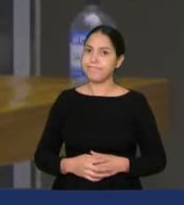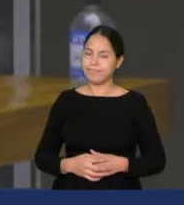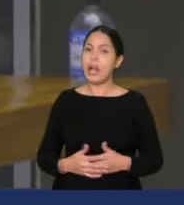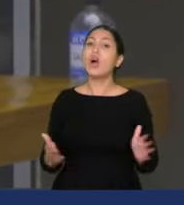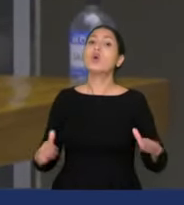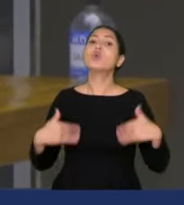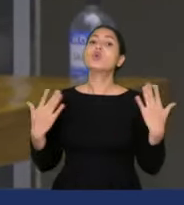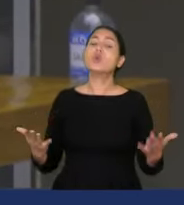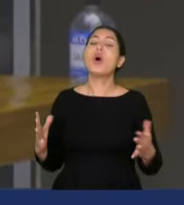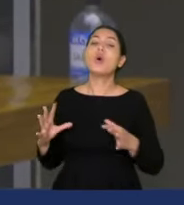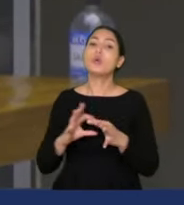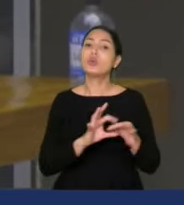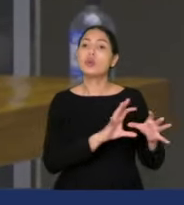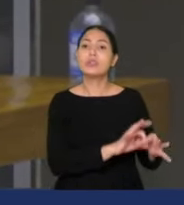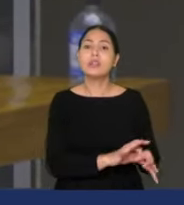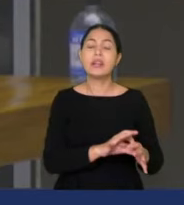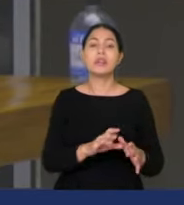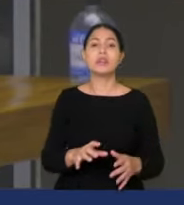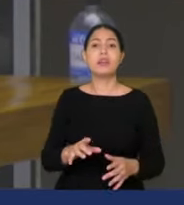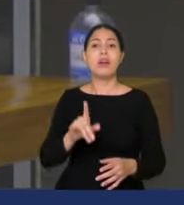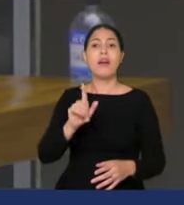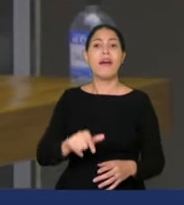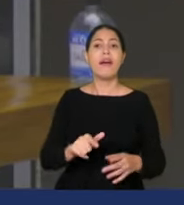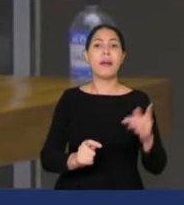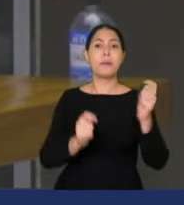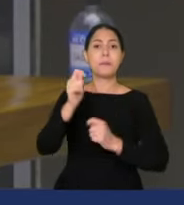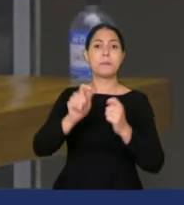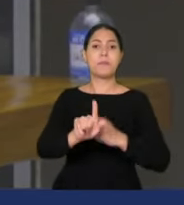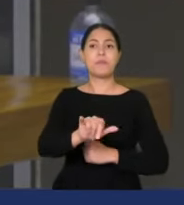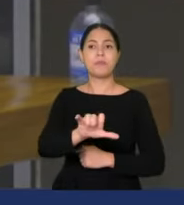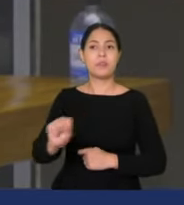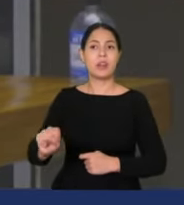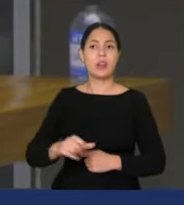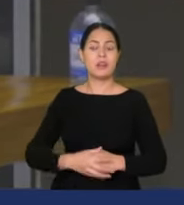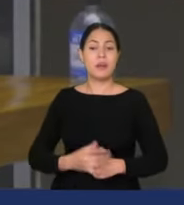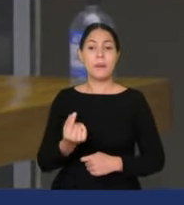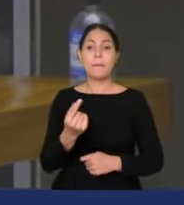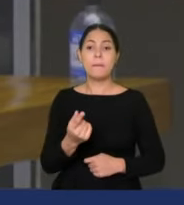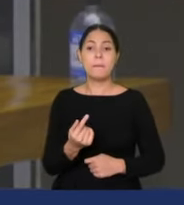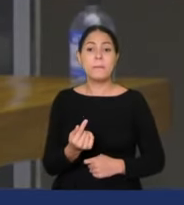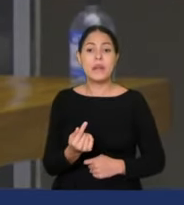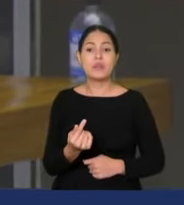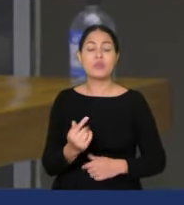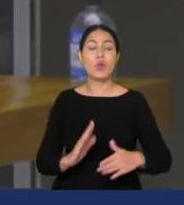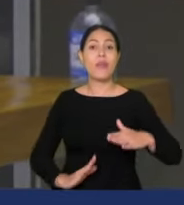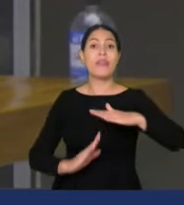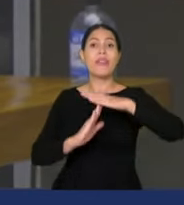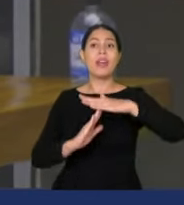de termoelétricas a gás, com garantia de preço teto,